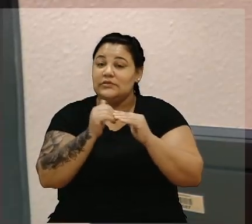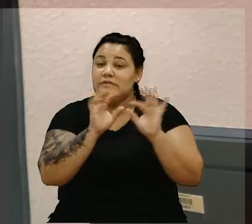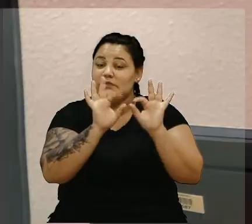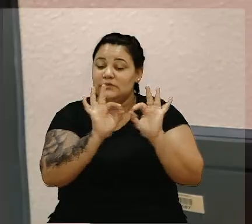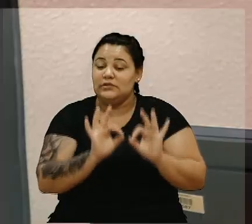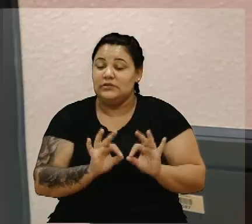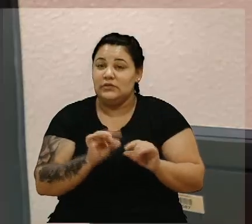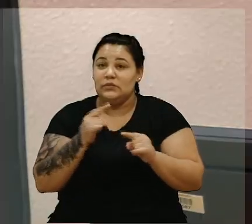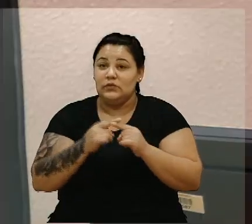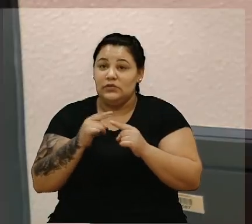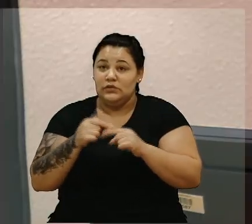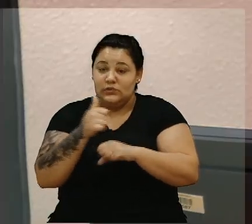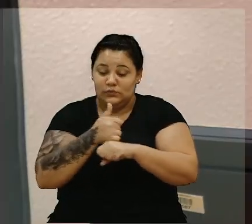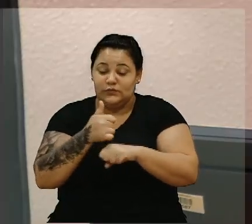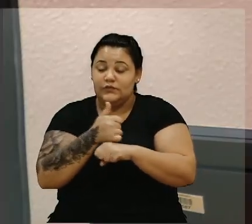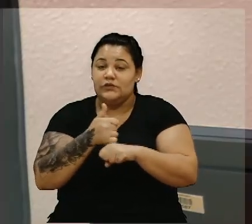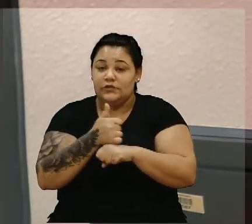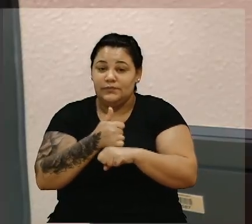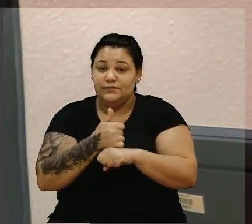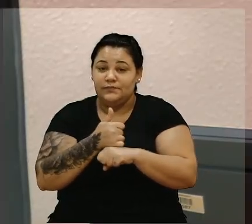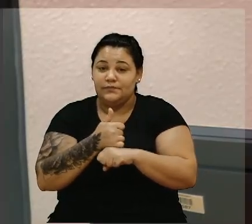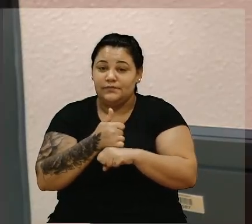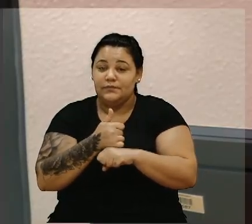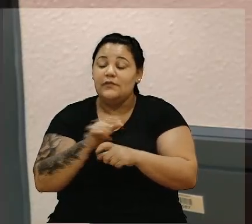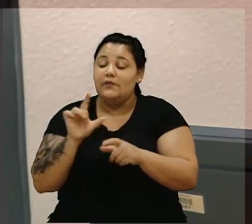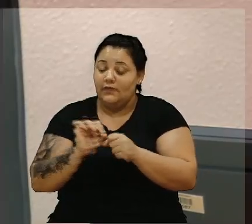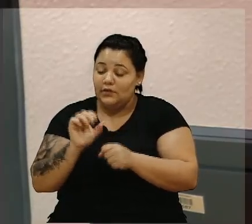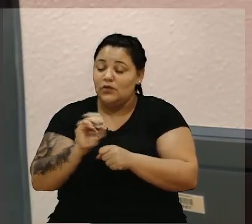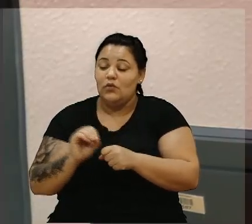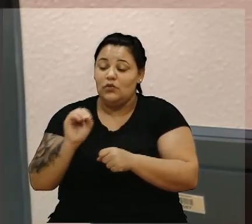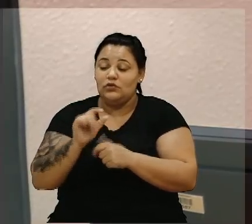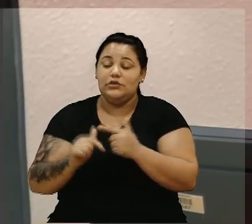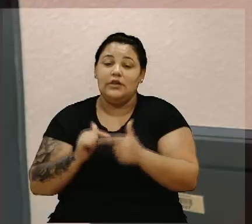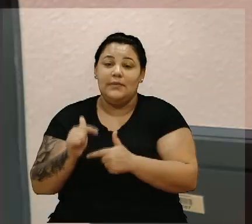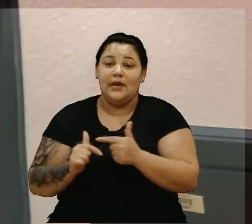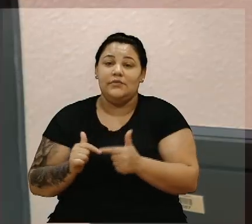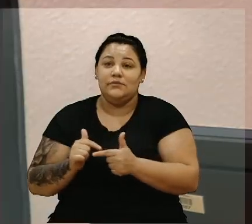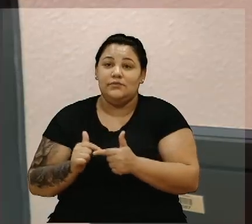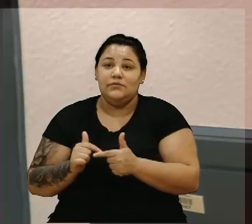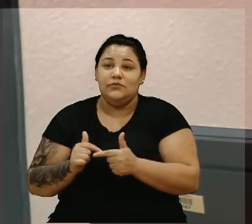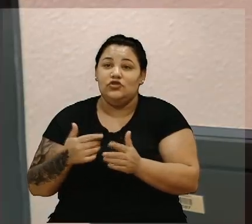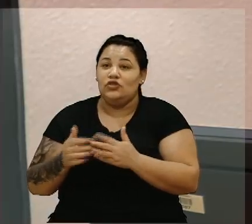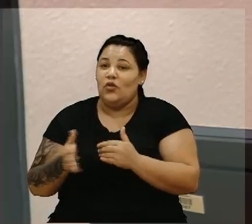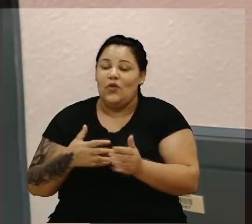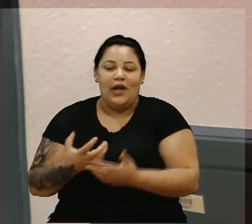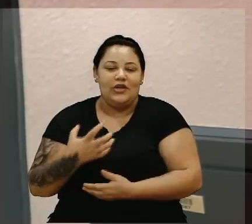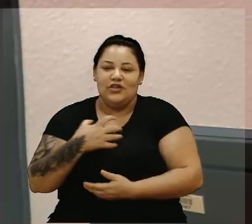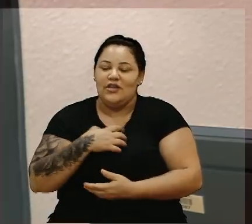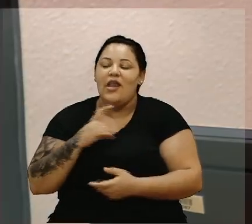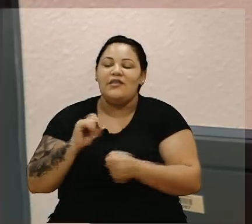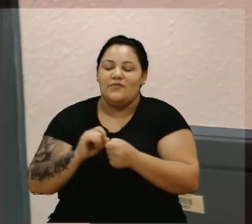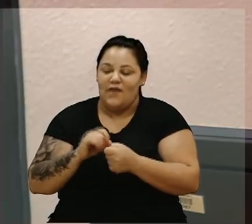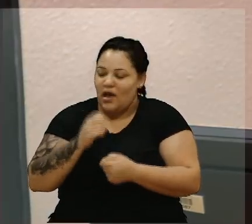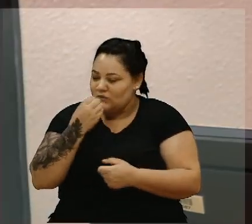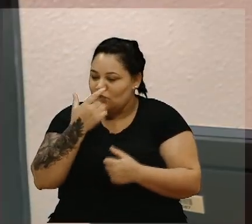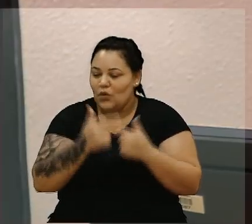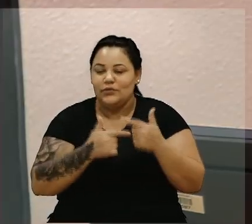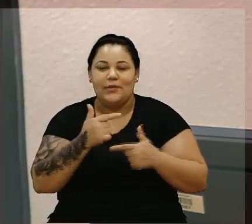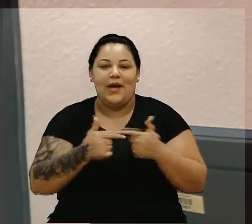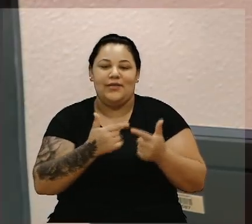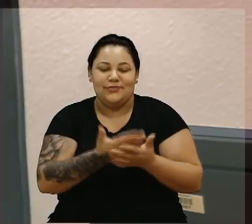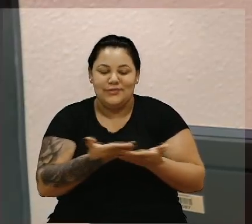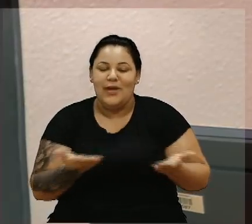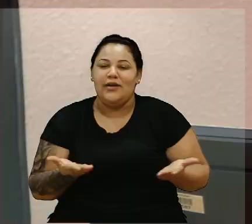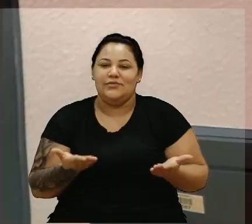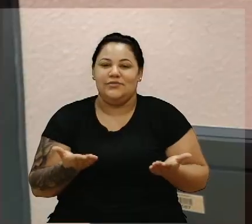porque esses profissionais, eles tocam o serviço nas piores condições que tem, eles fazem funcionar os seus